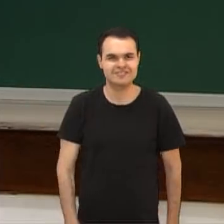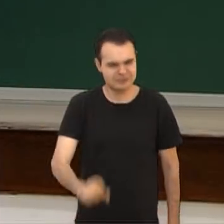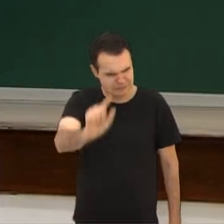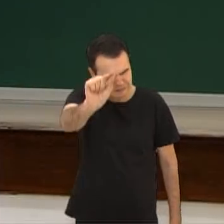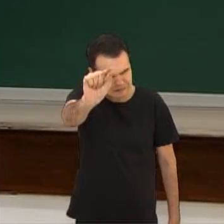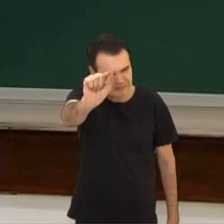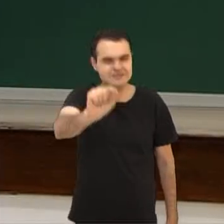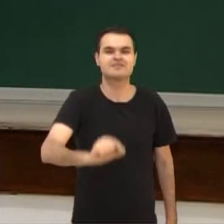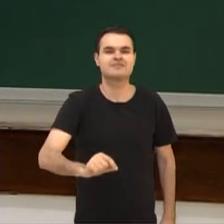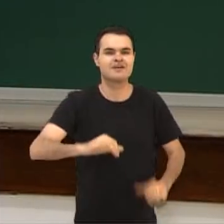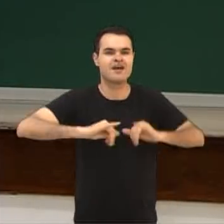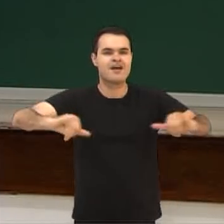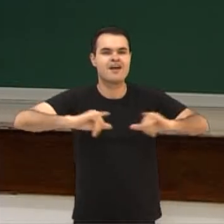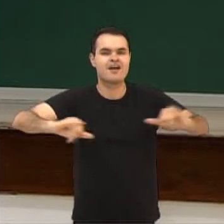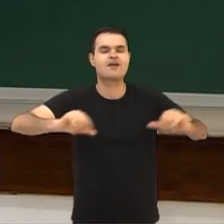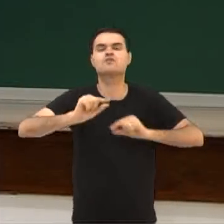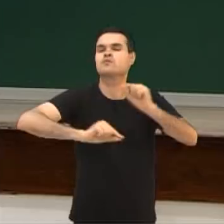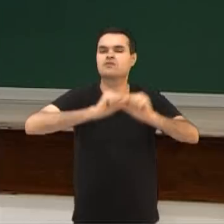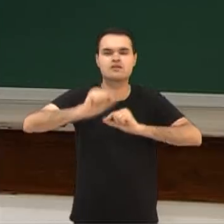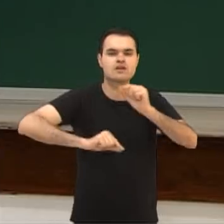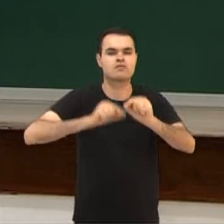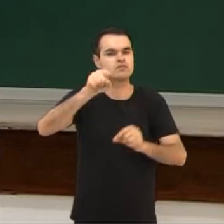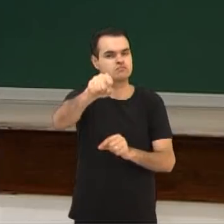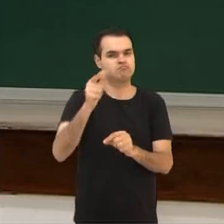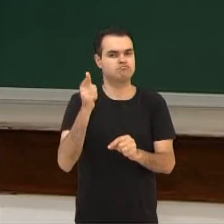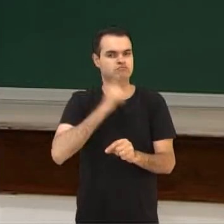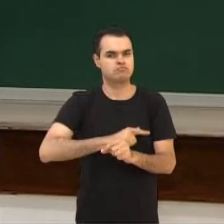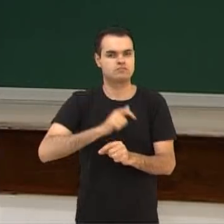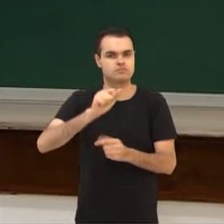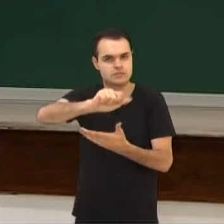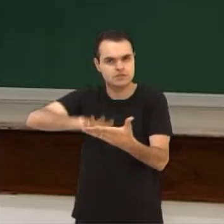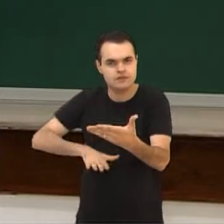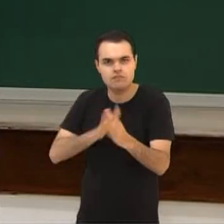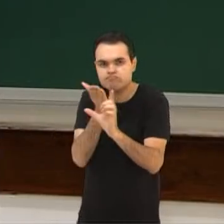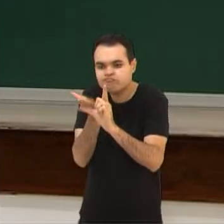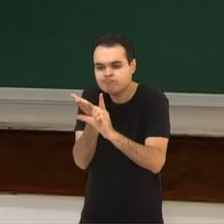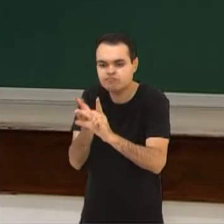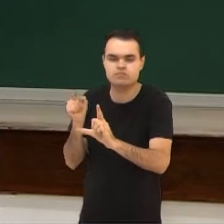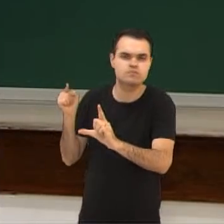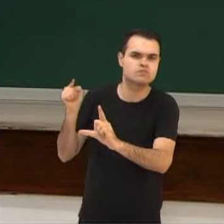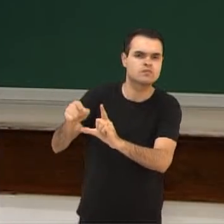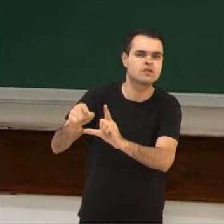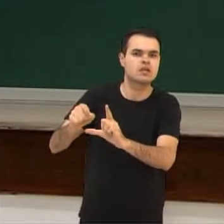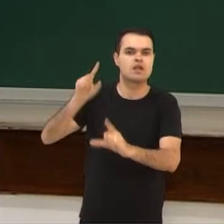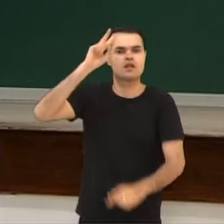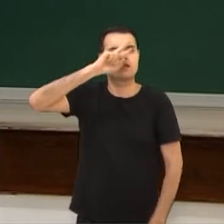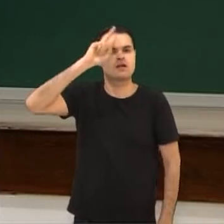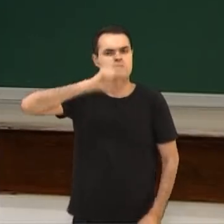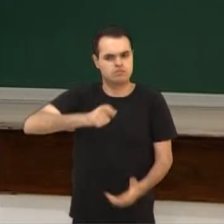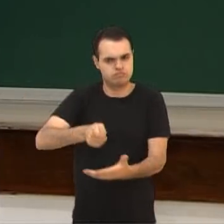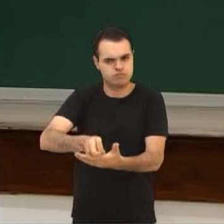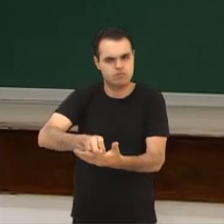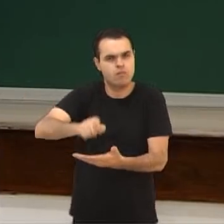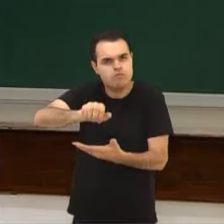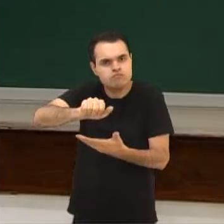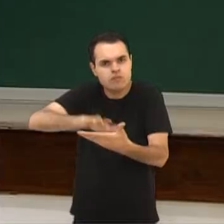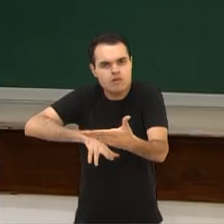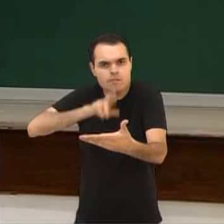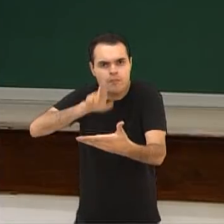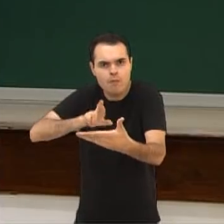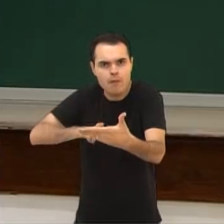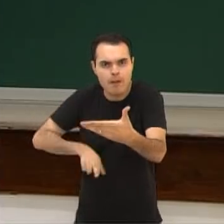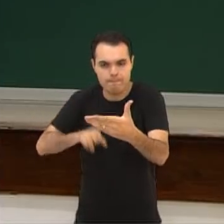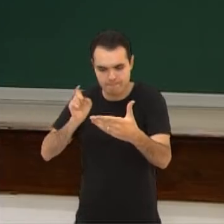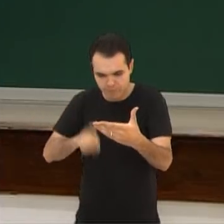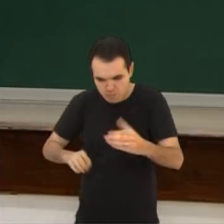avisa, recados. Você que acessa as atividades pelo Classroom, lembre-se de fazer a atividade obrigatória da aula de hoje, clicar